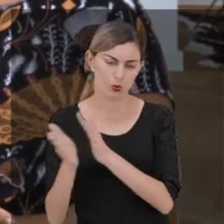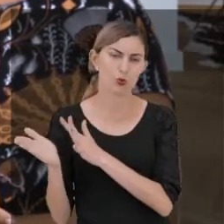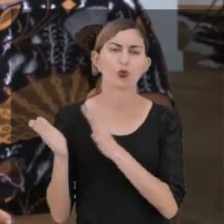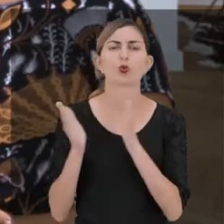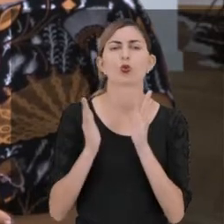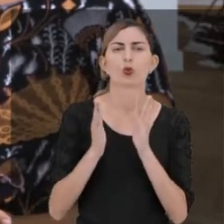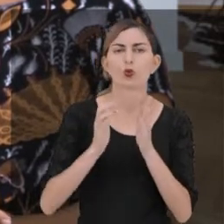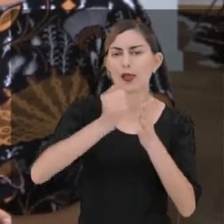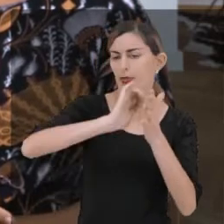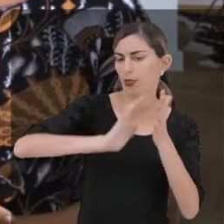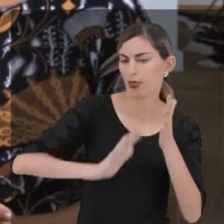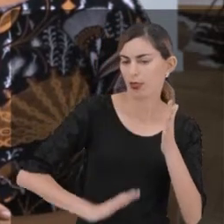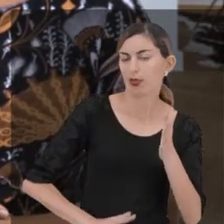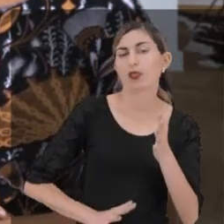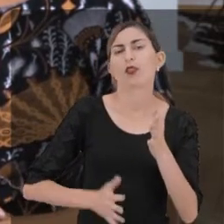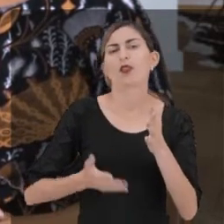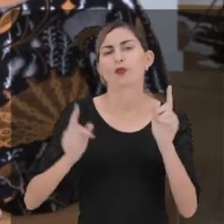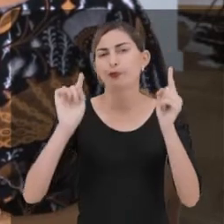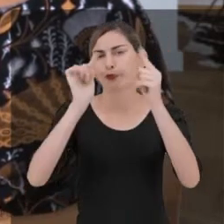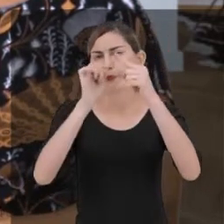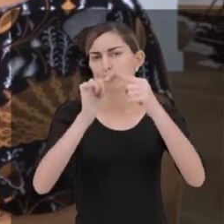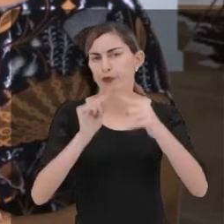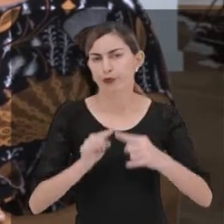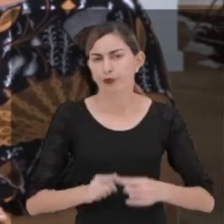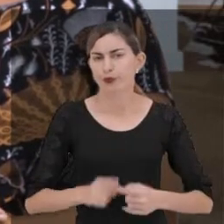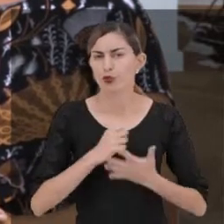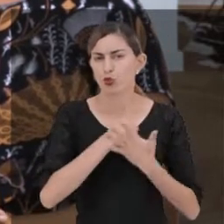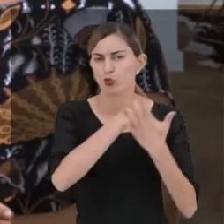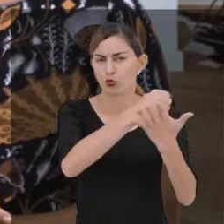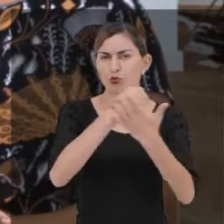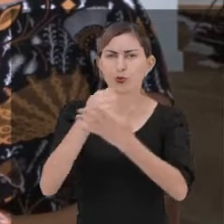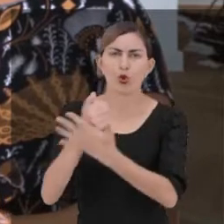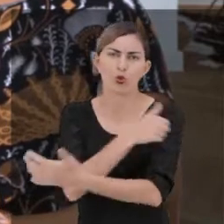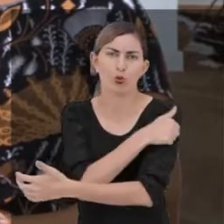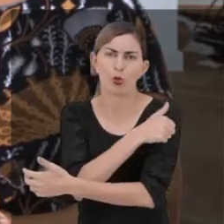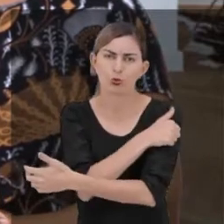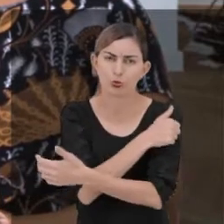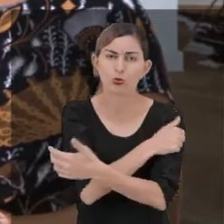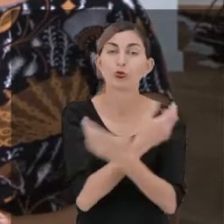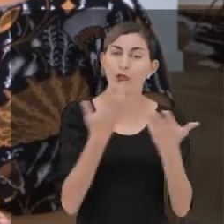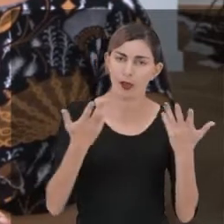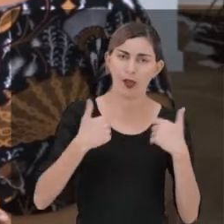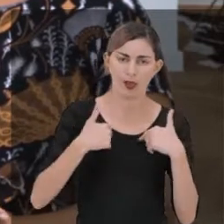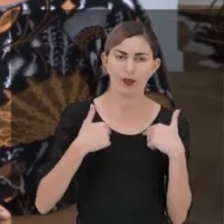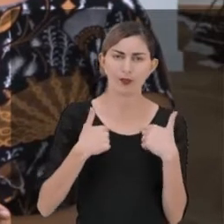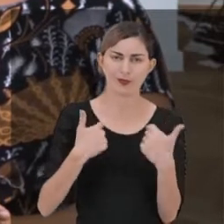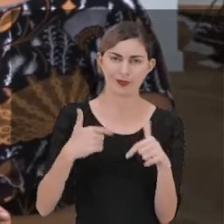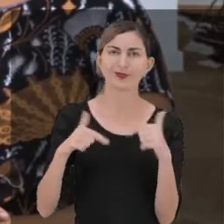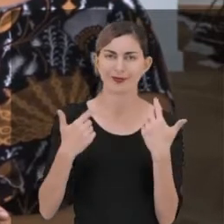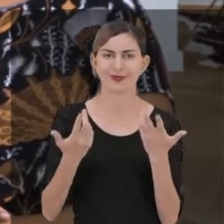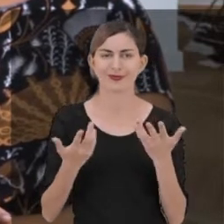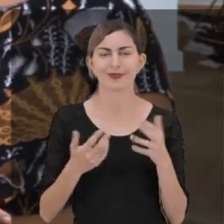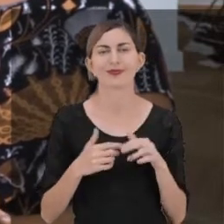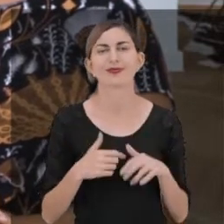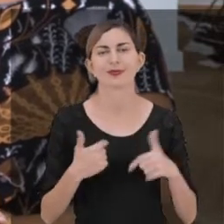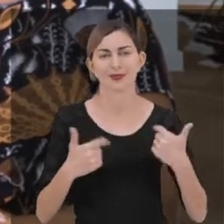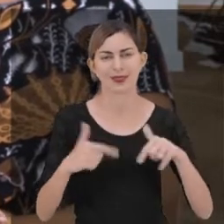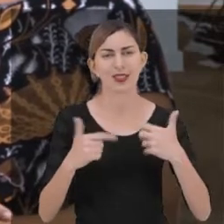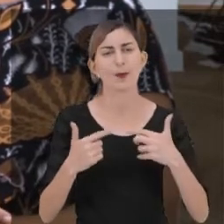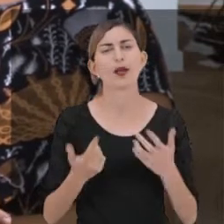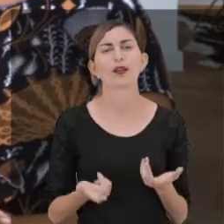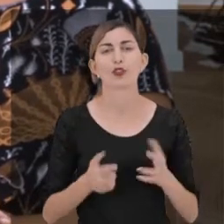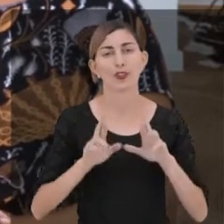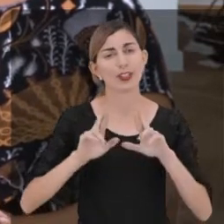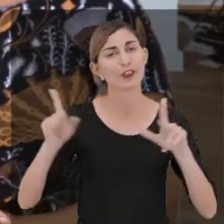organização de tarefas relacionadas ao suporte ao aluno. Essas são as nossas funções, né? Que